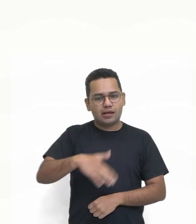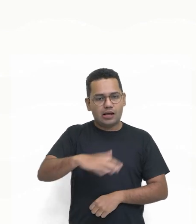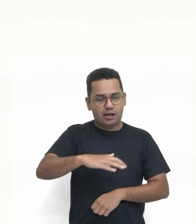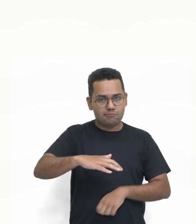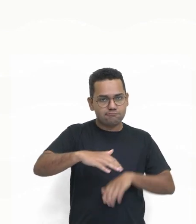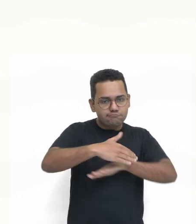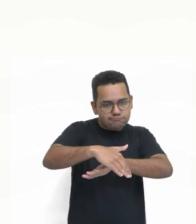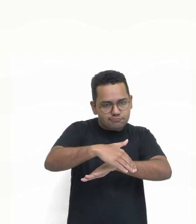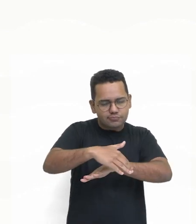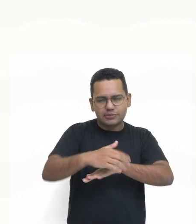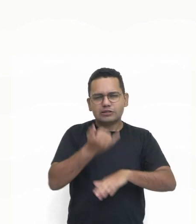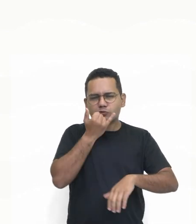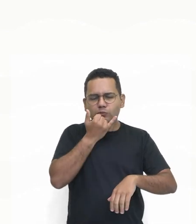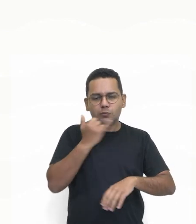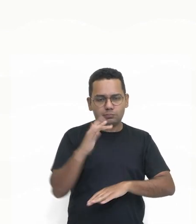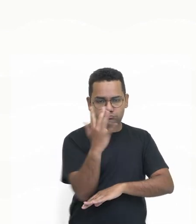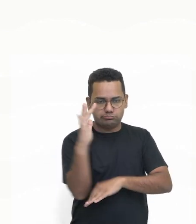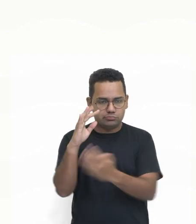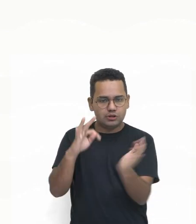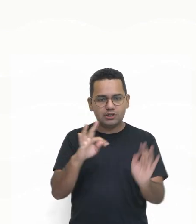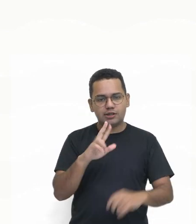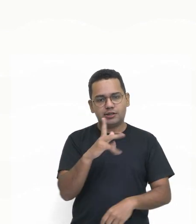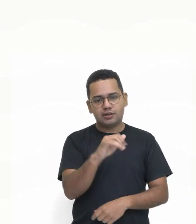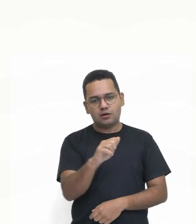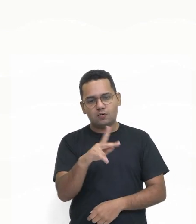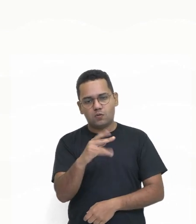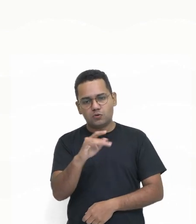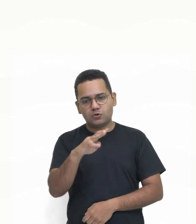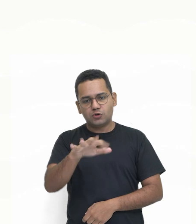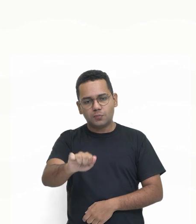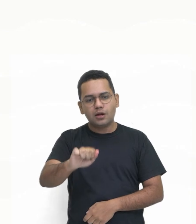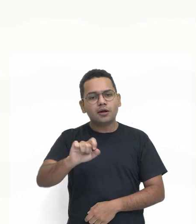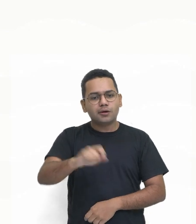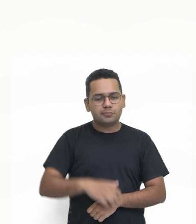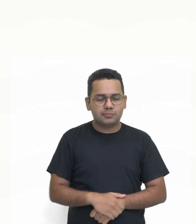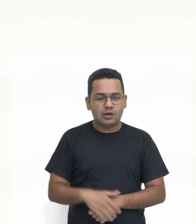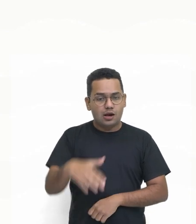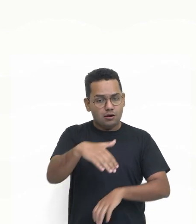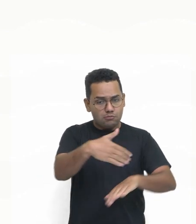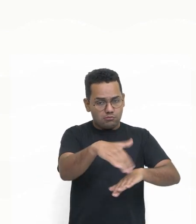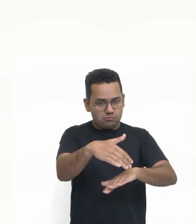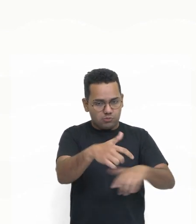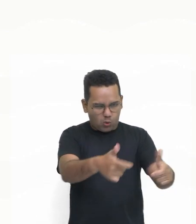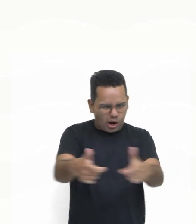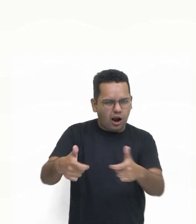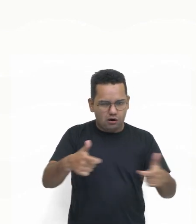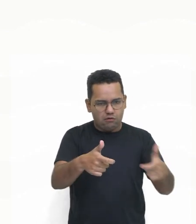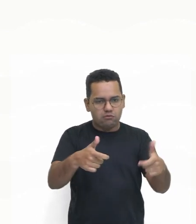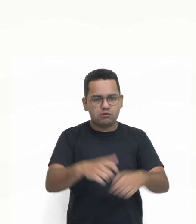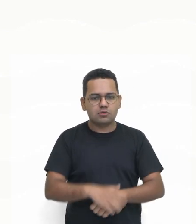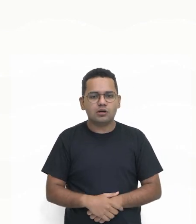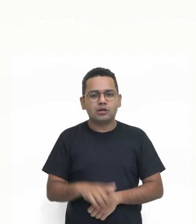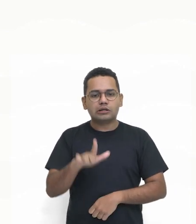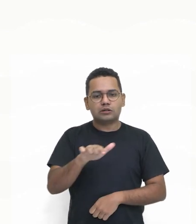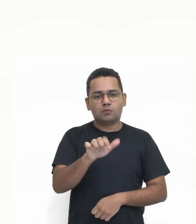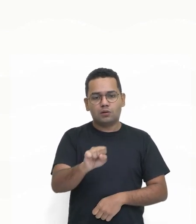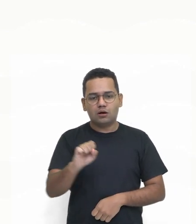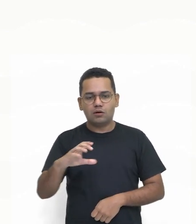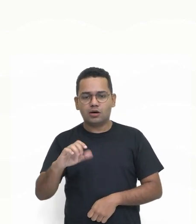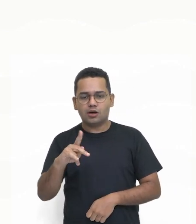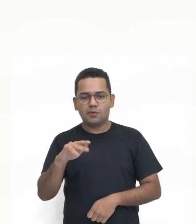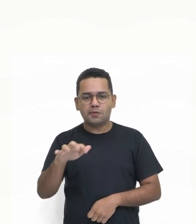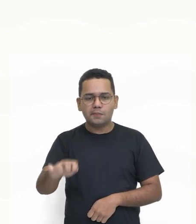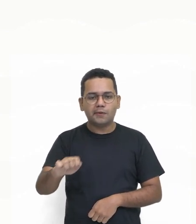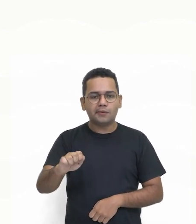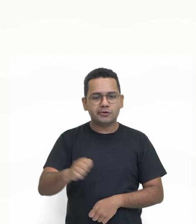uma rede de caminhos através do Laos e Camboja, que era utilizada para movimentação de tropas e